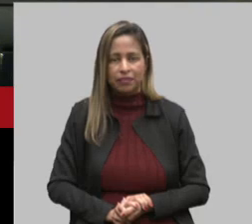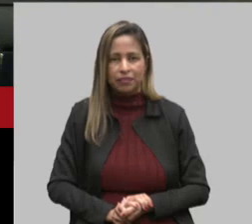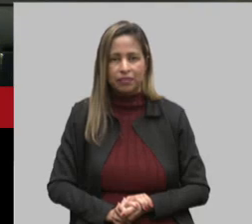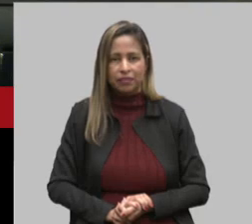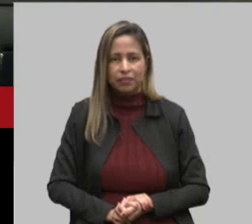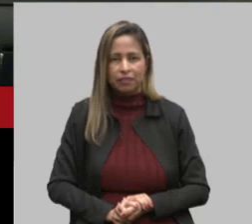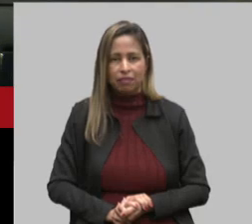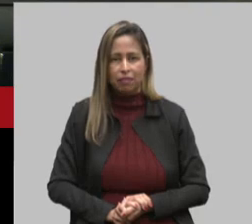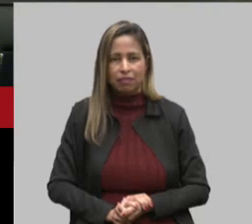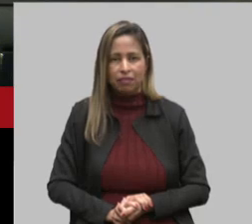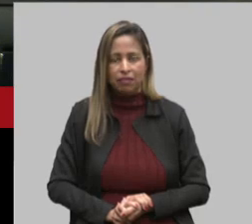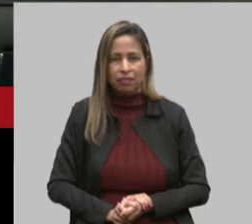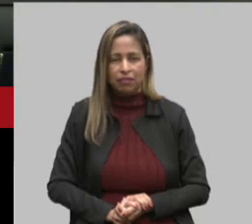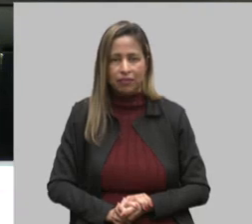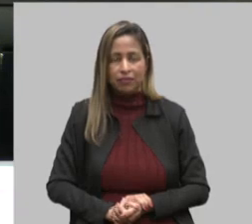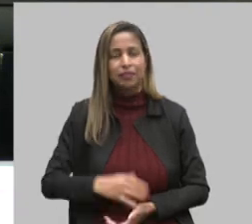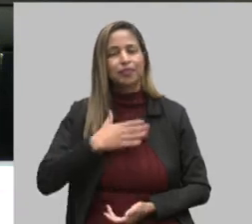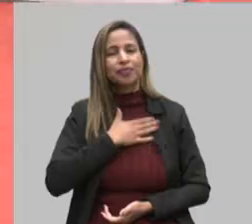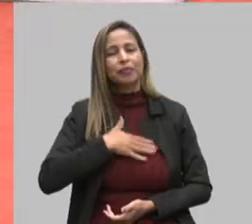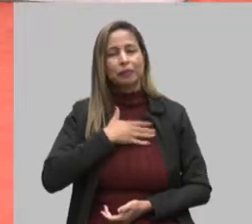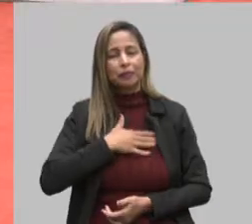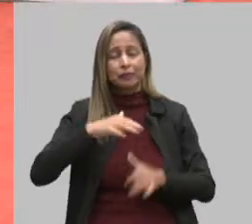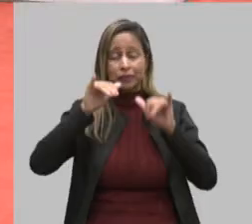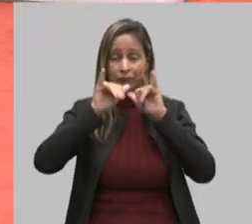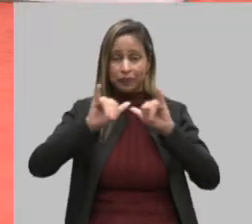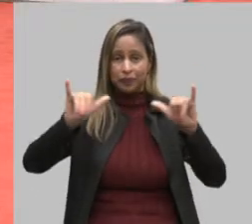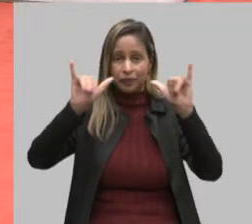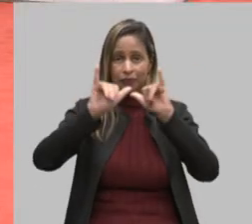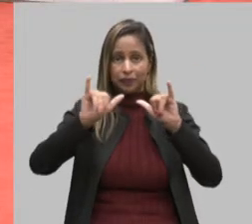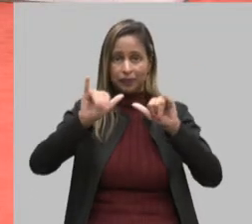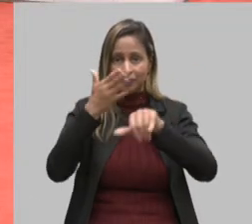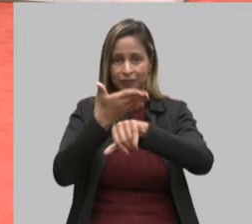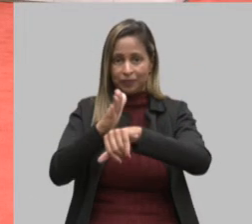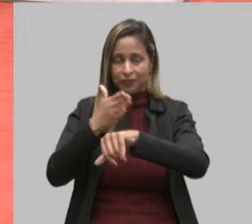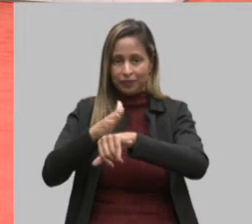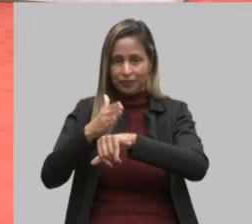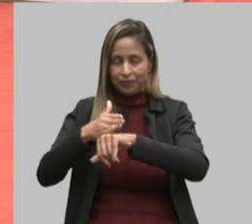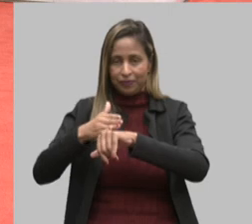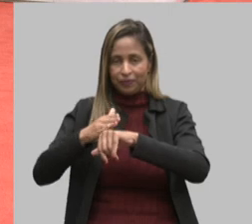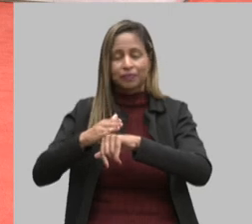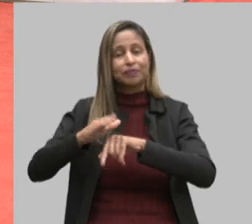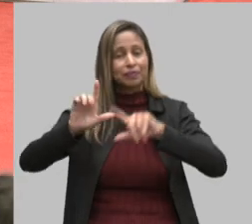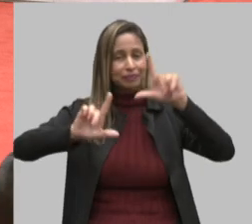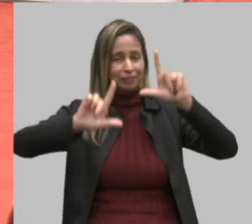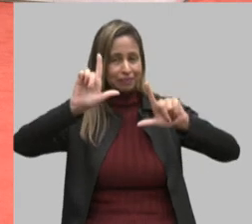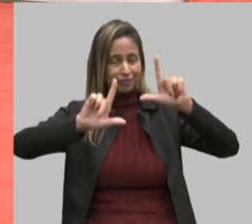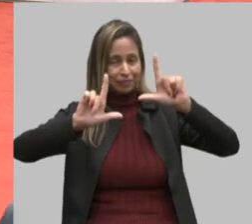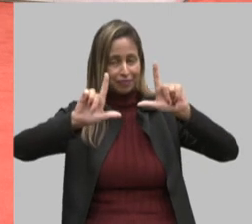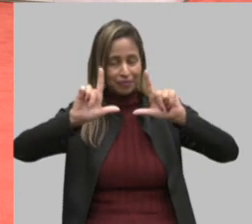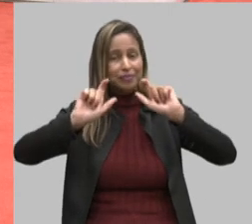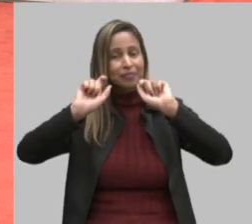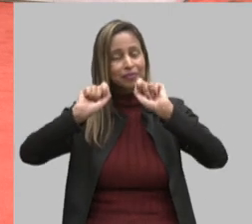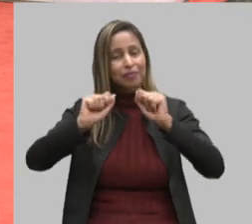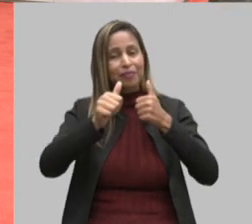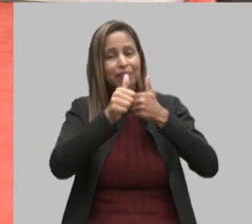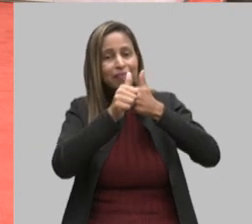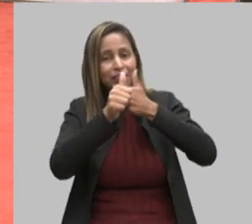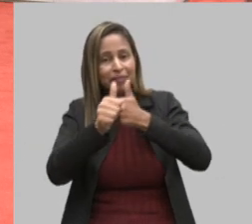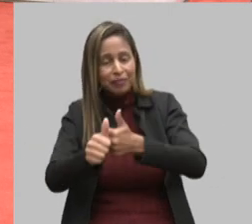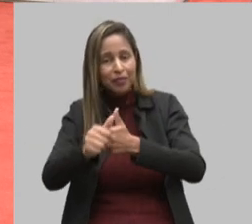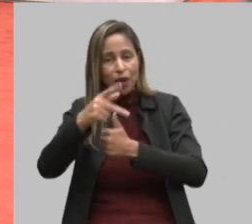eleitoral gostaríamos de informar a todos que as atividades de hoje estão sendo transmitidas ao vivo e podem ser acompanhadas pelo Portal da